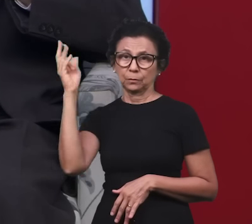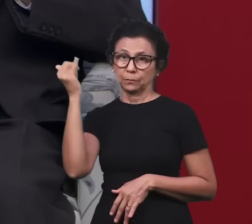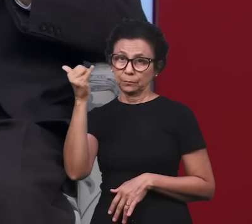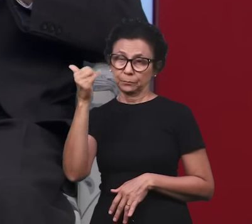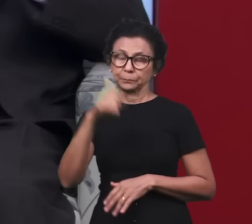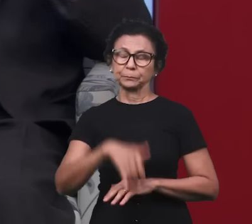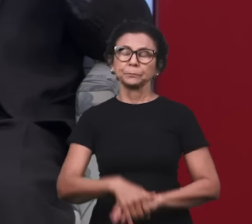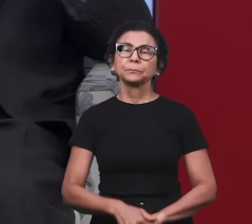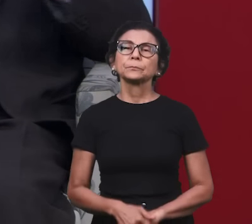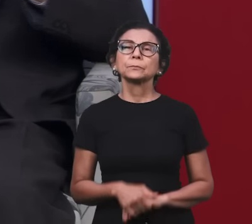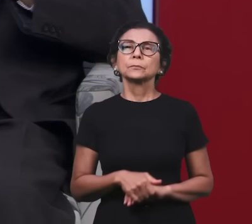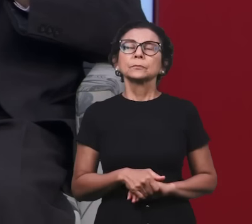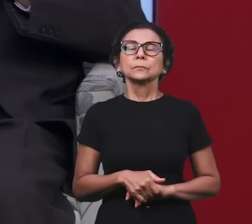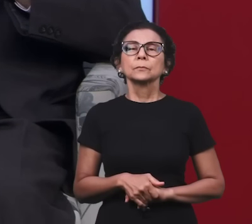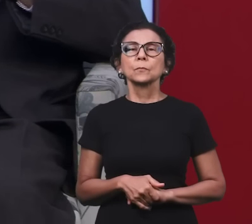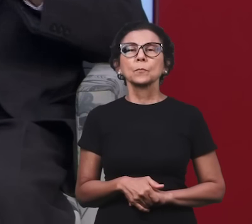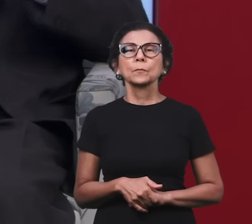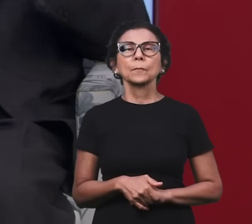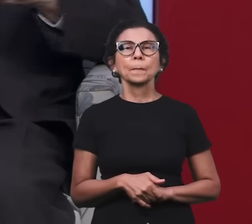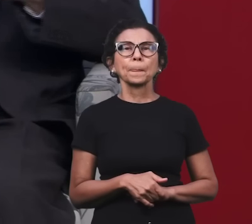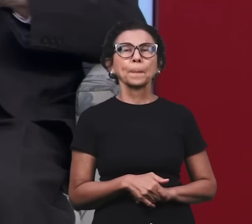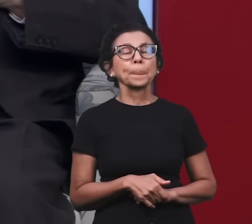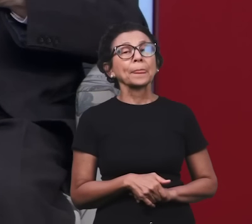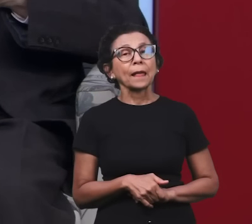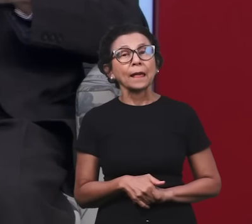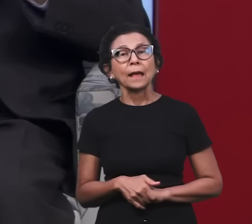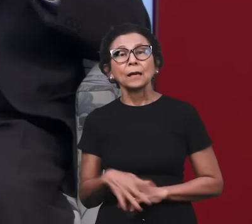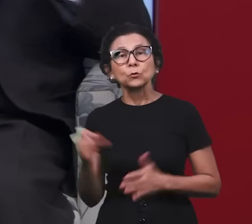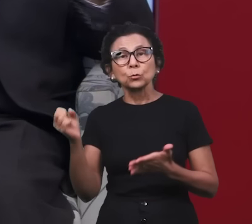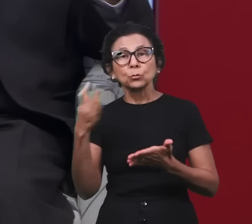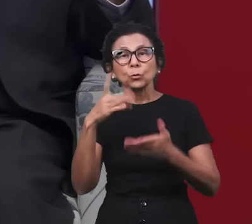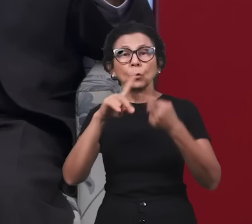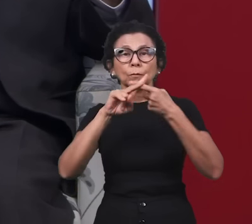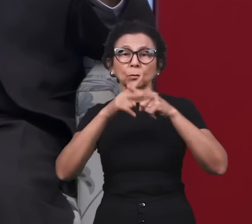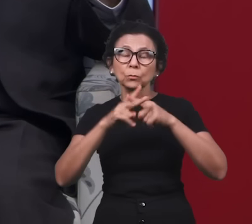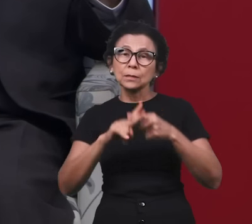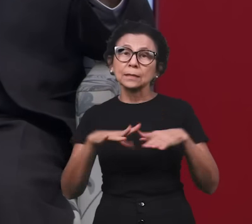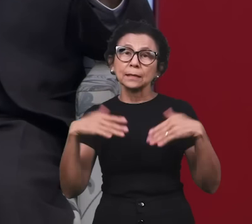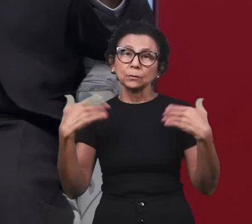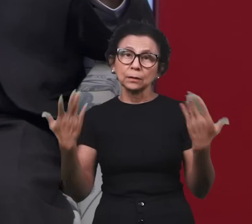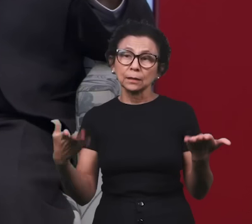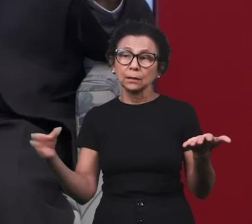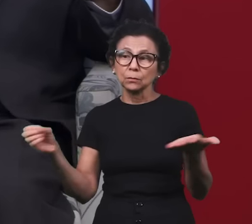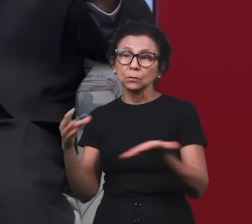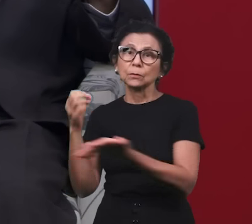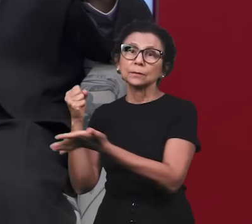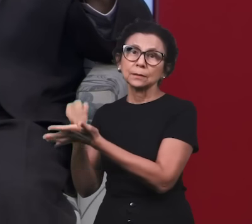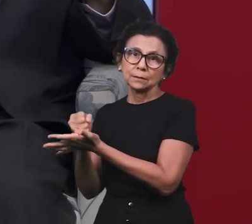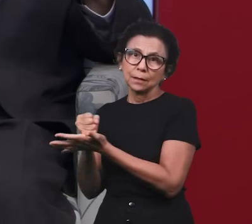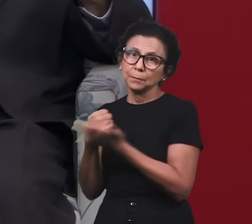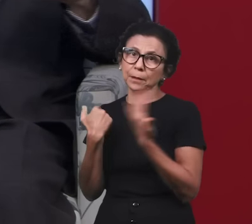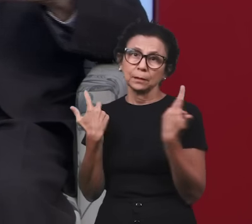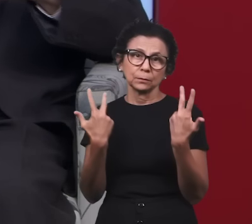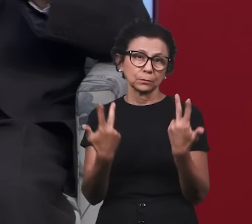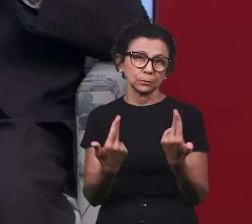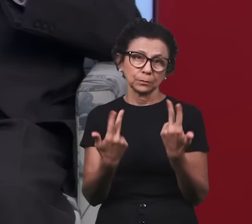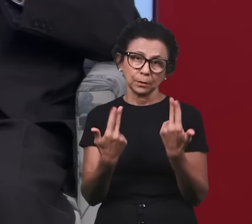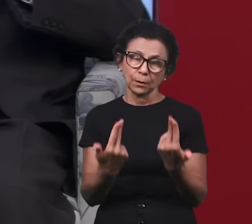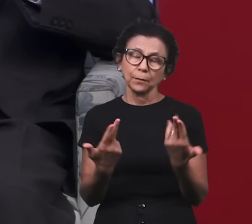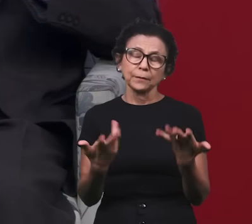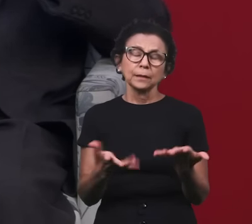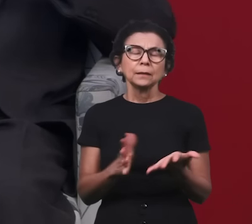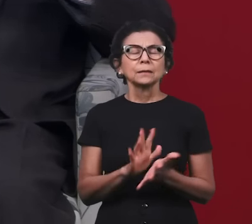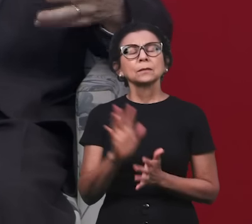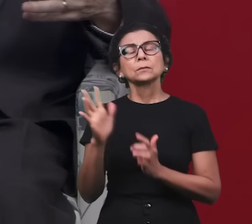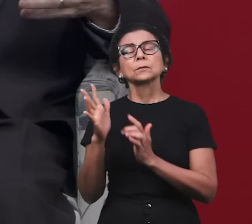falando da nova aliança, ou do novo concerto, ou do novo testamento, que é a mesma coisa. Então o Senhor Jesus